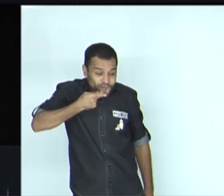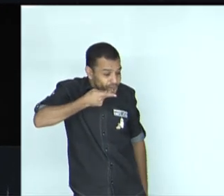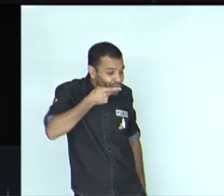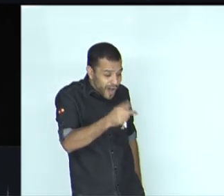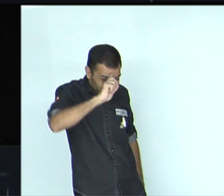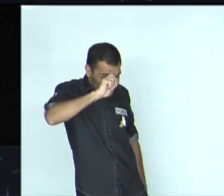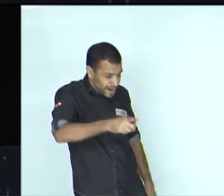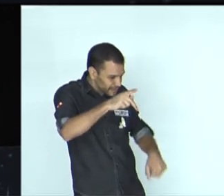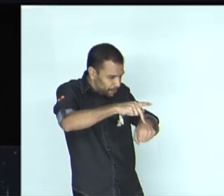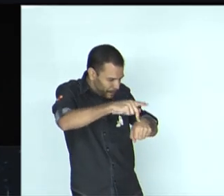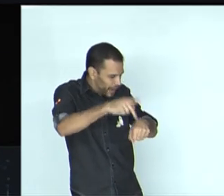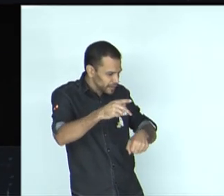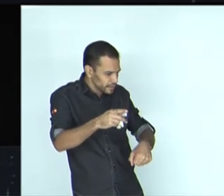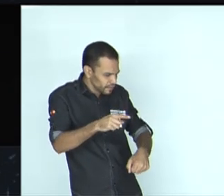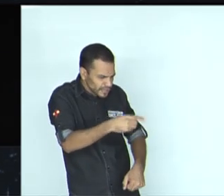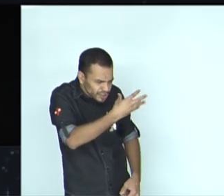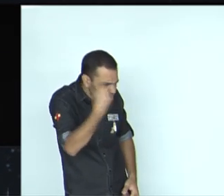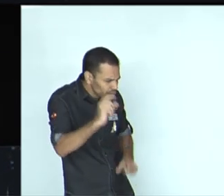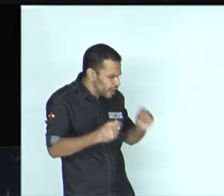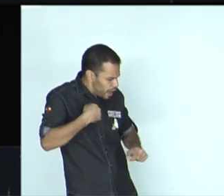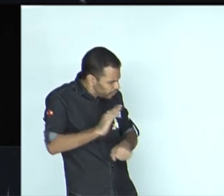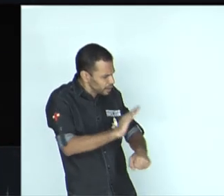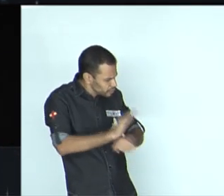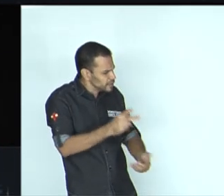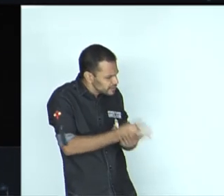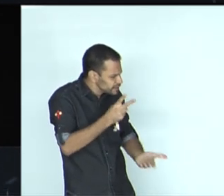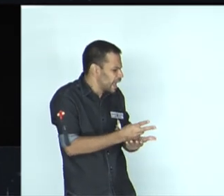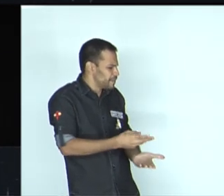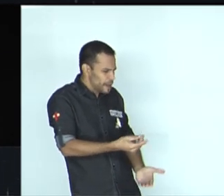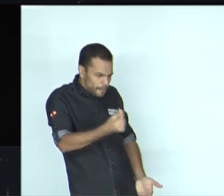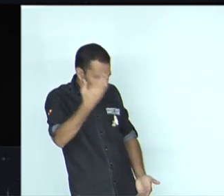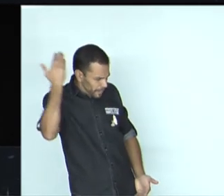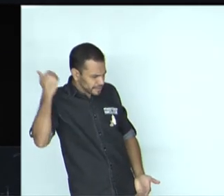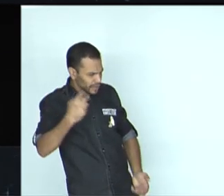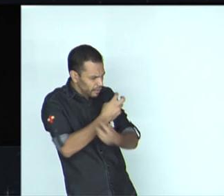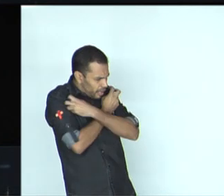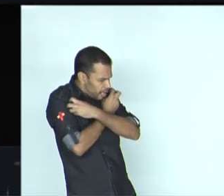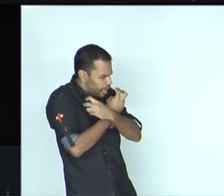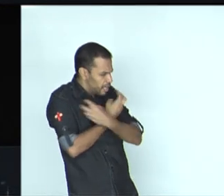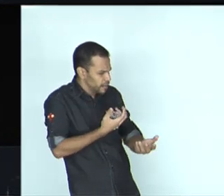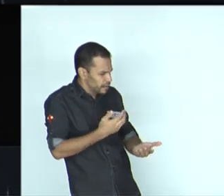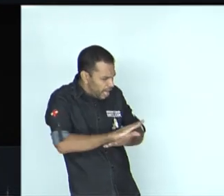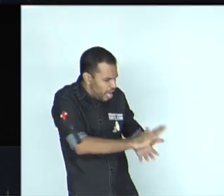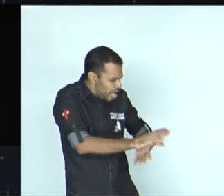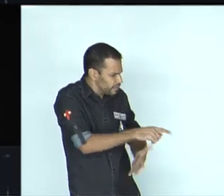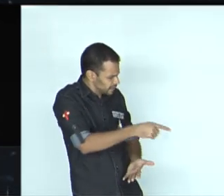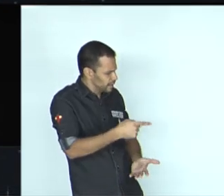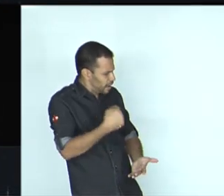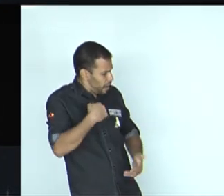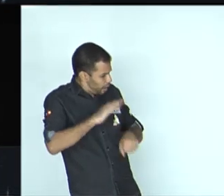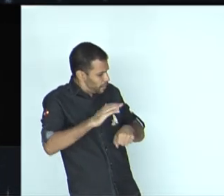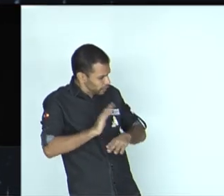estava diante do Mar Vermelho, o exército faraó queria acabar com a tua vida e com a vida de todo o povo. Eu disse para você o quê? Diga ao povo que